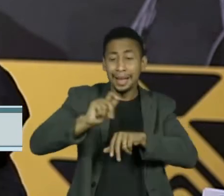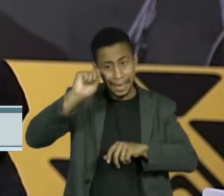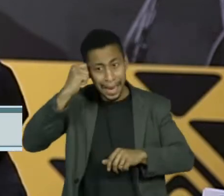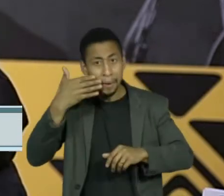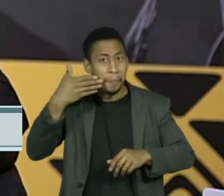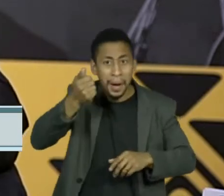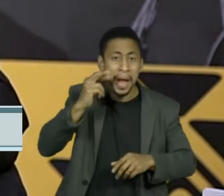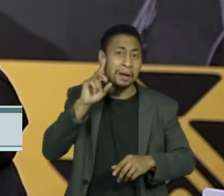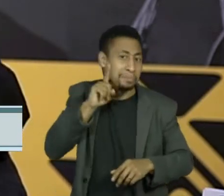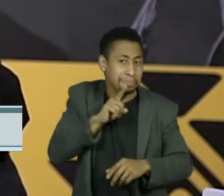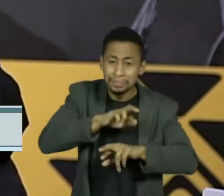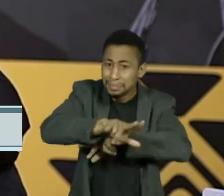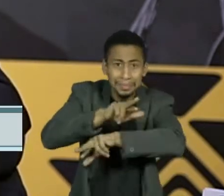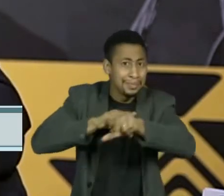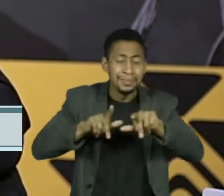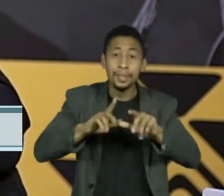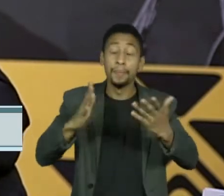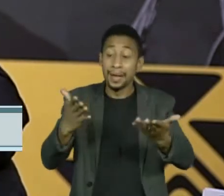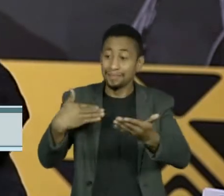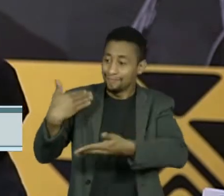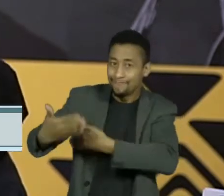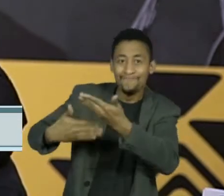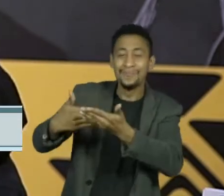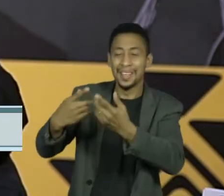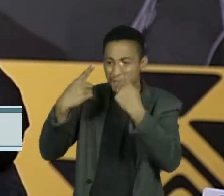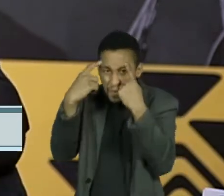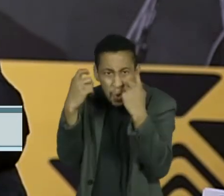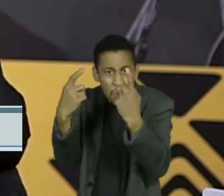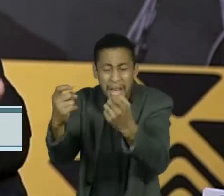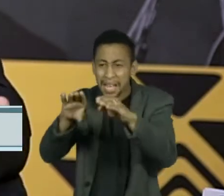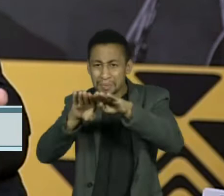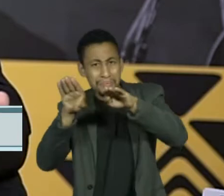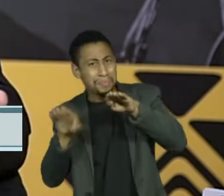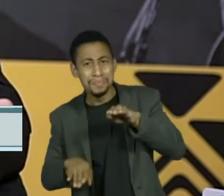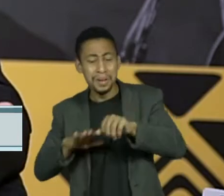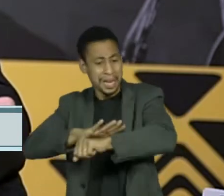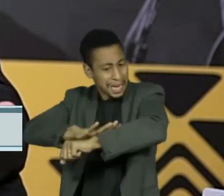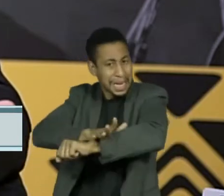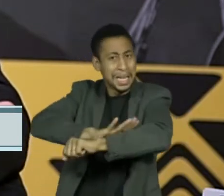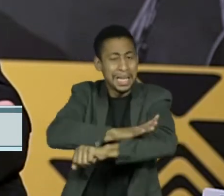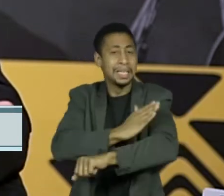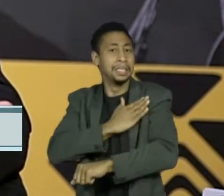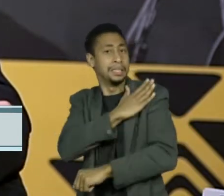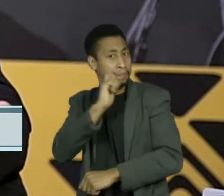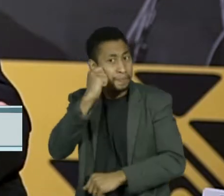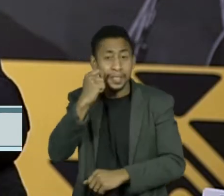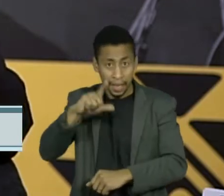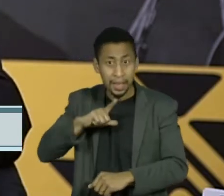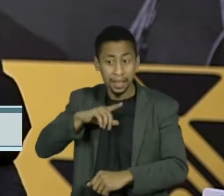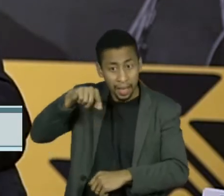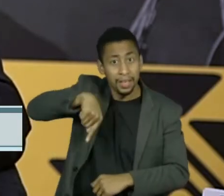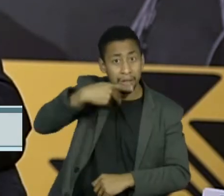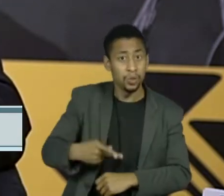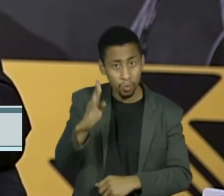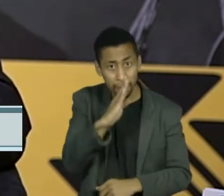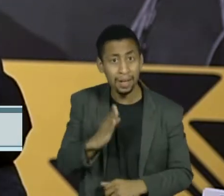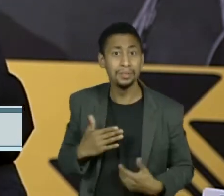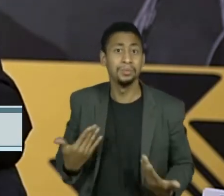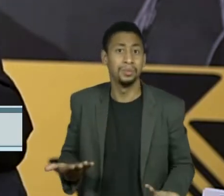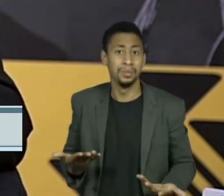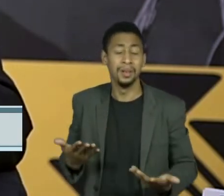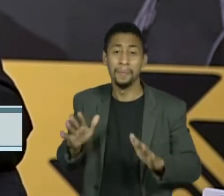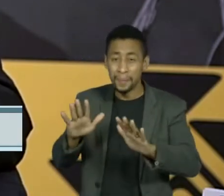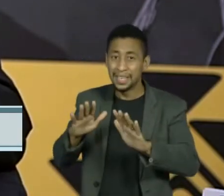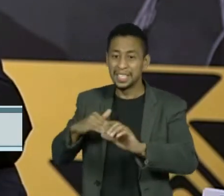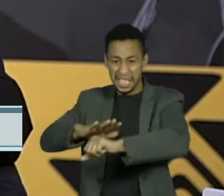construído em cima de violência, de desigualdades e de discriminação racial, preferencialmente contra os negros. Mas é uma discriminação,